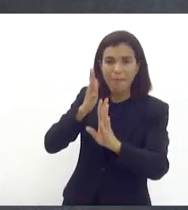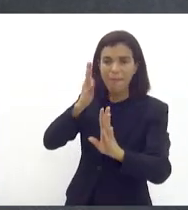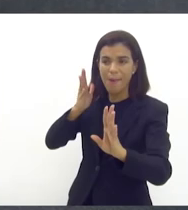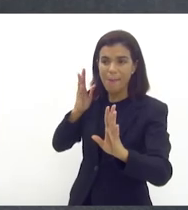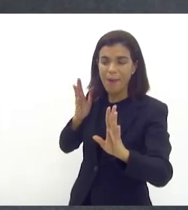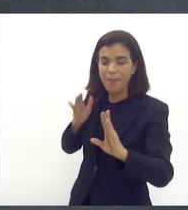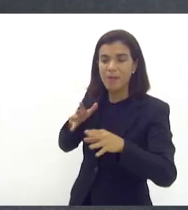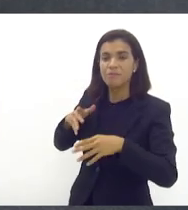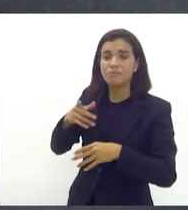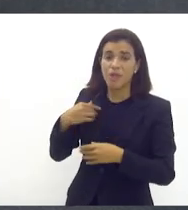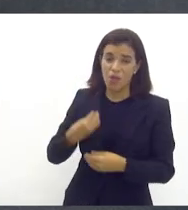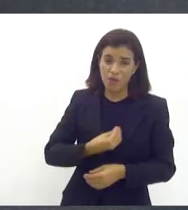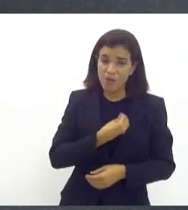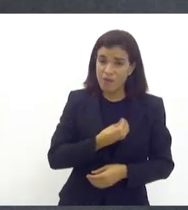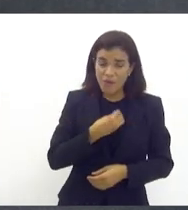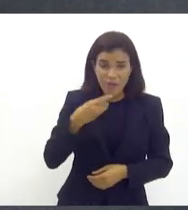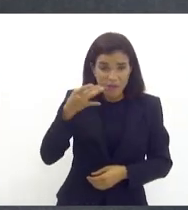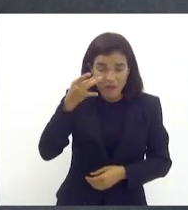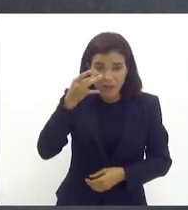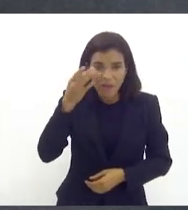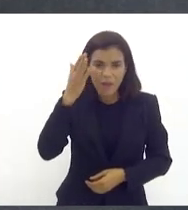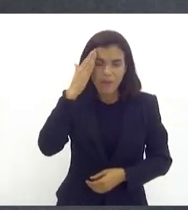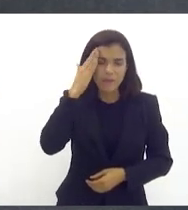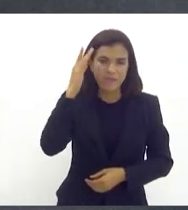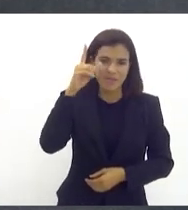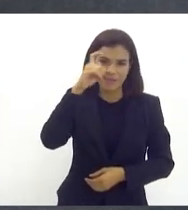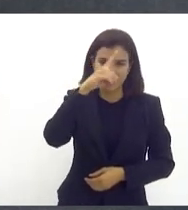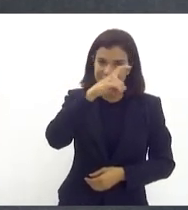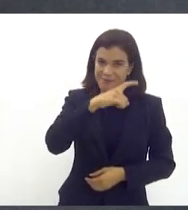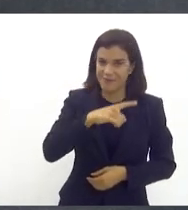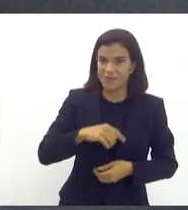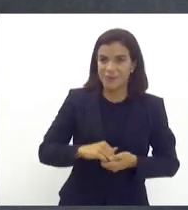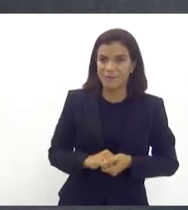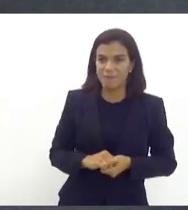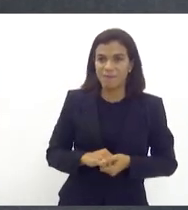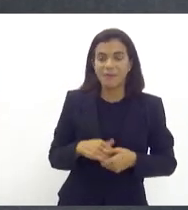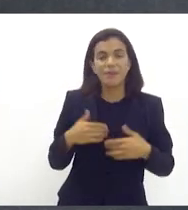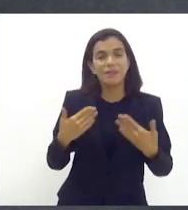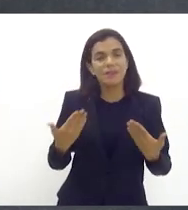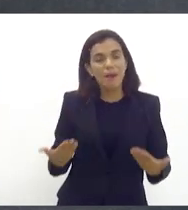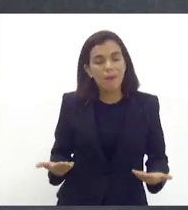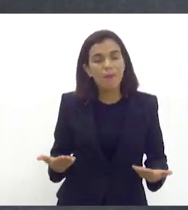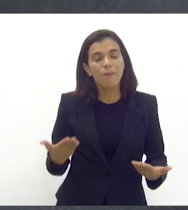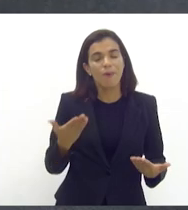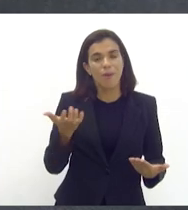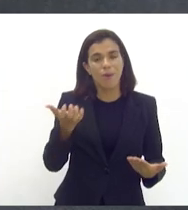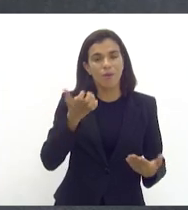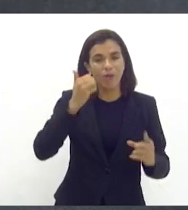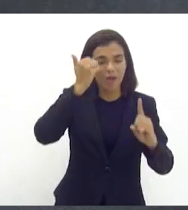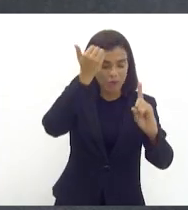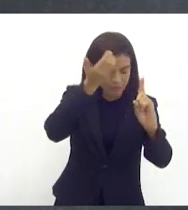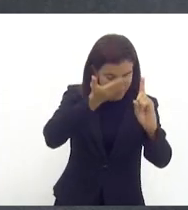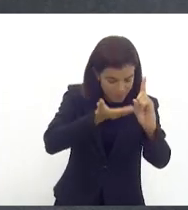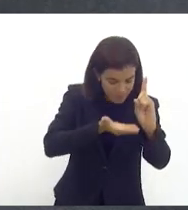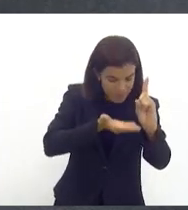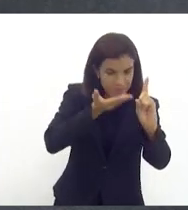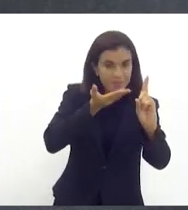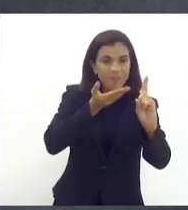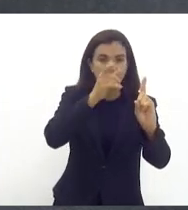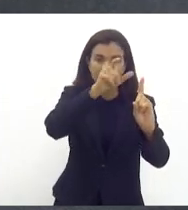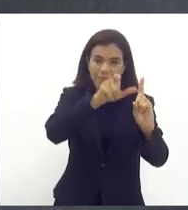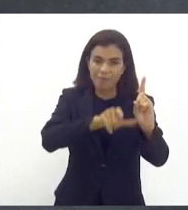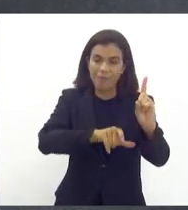com meus tios, e eu sei da dificuldade. Então, eu quero aqui prestar uma homenagem ao